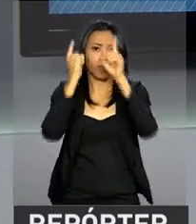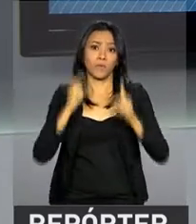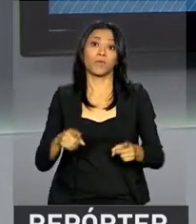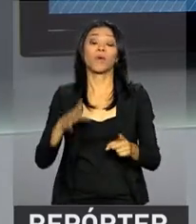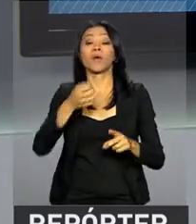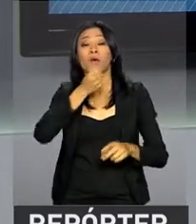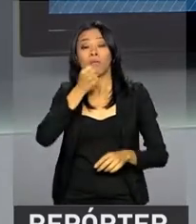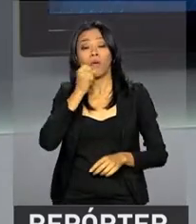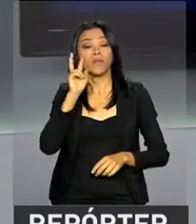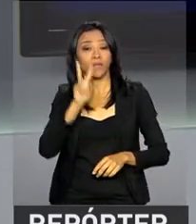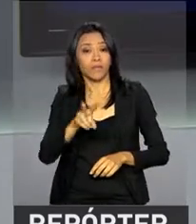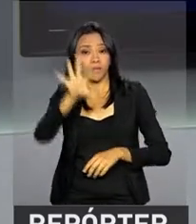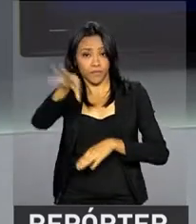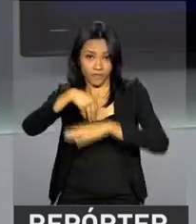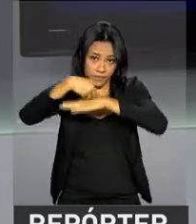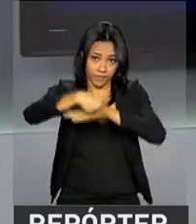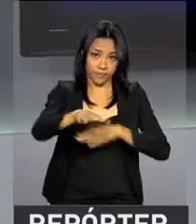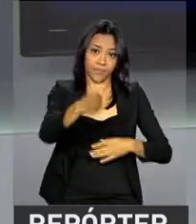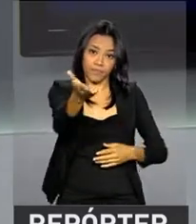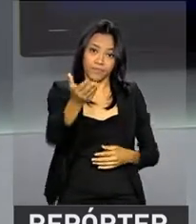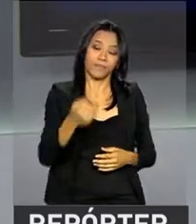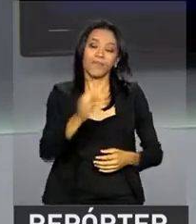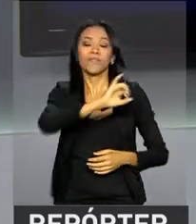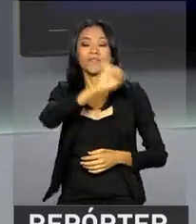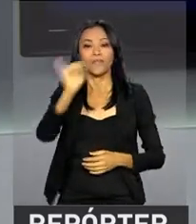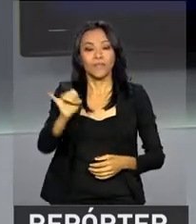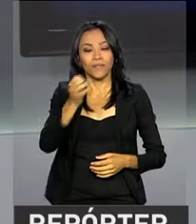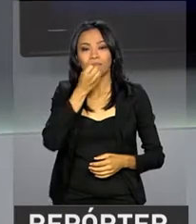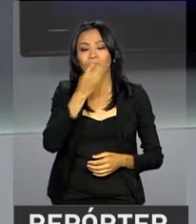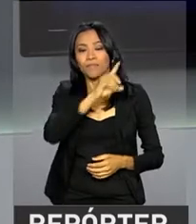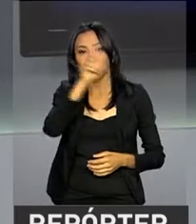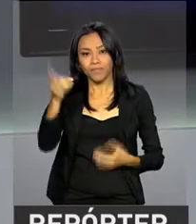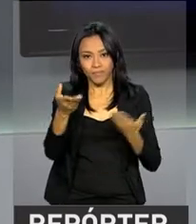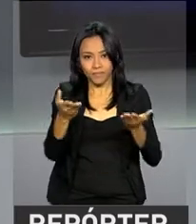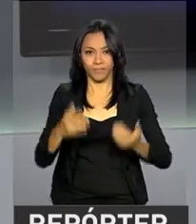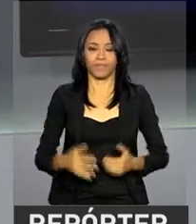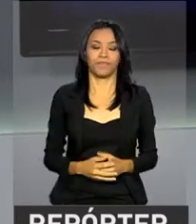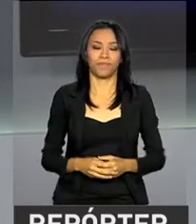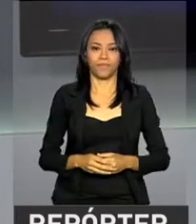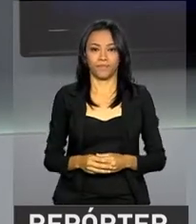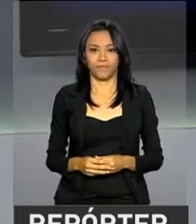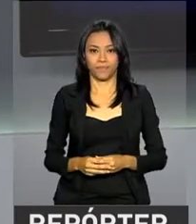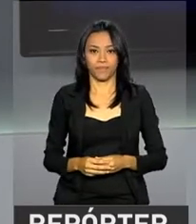Pedro Neto acompanha e conta para a gente. Olá, João Pedro, bom dia para você.